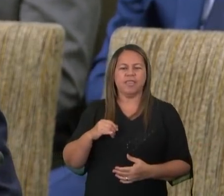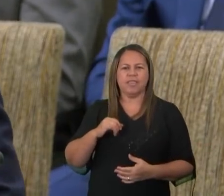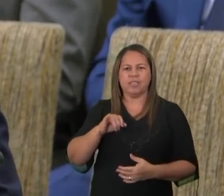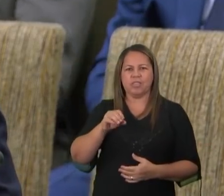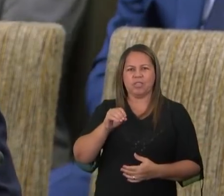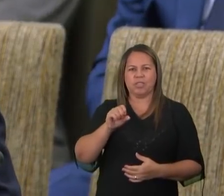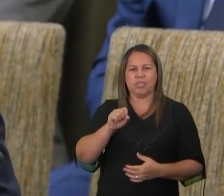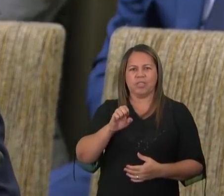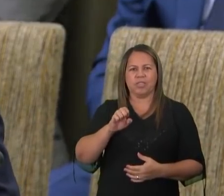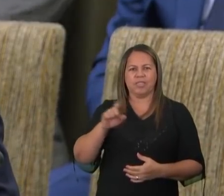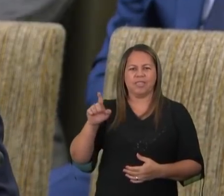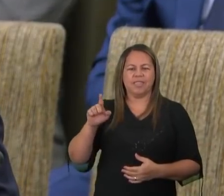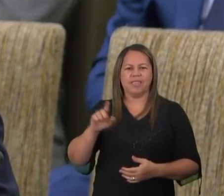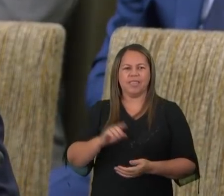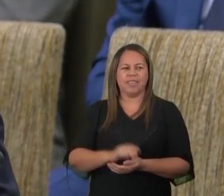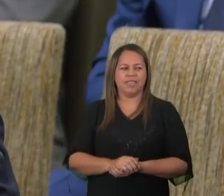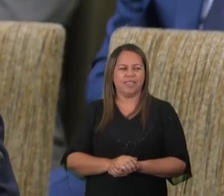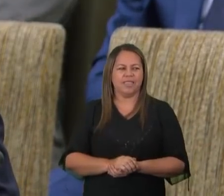Os irmãos já imaginaram